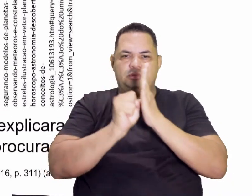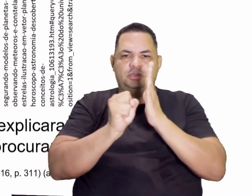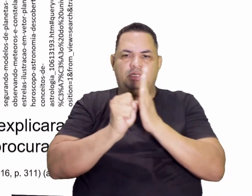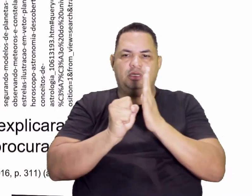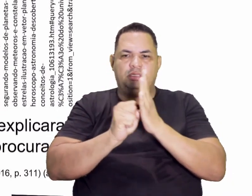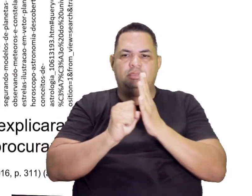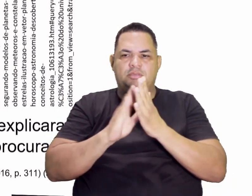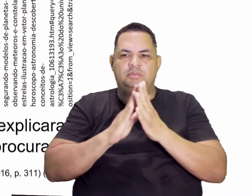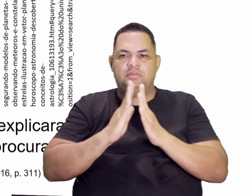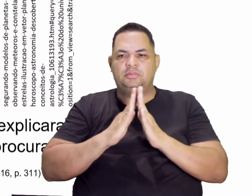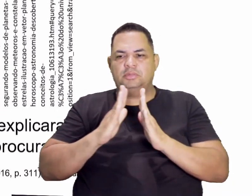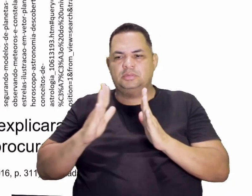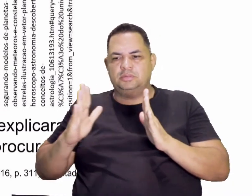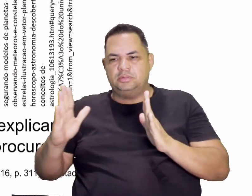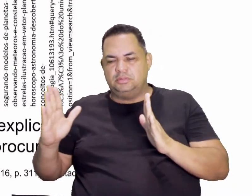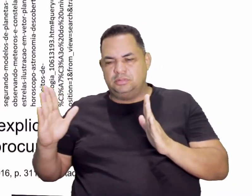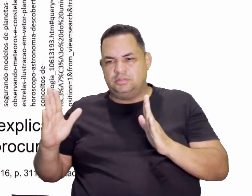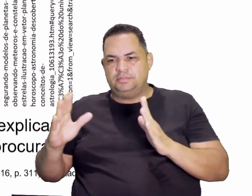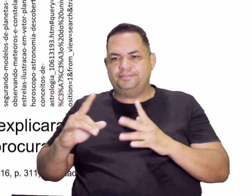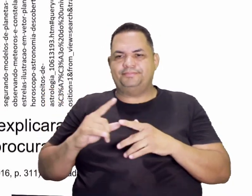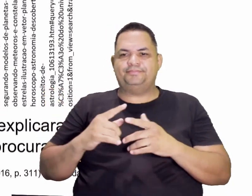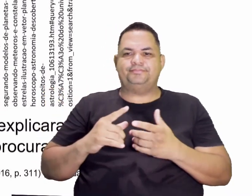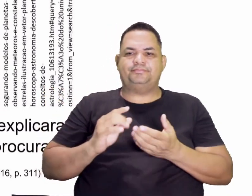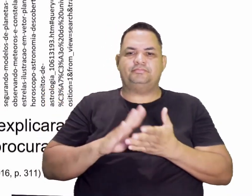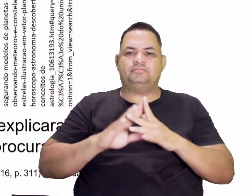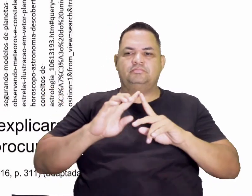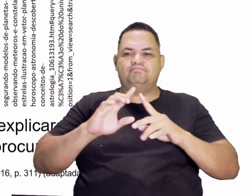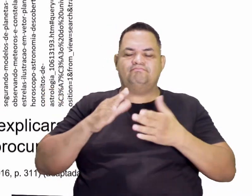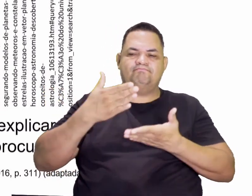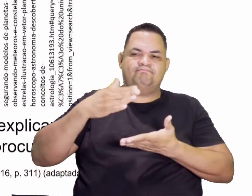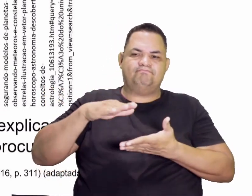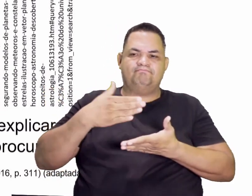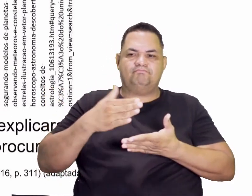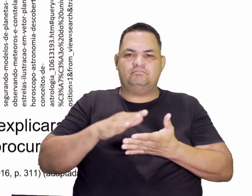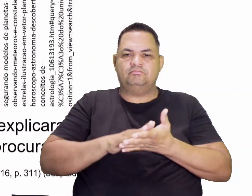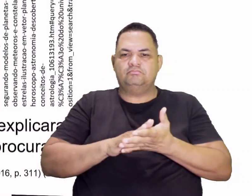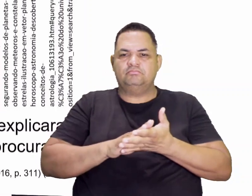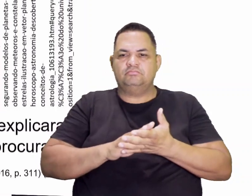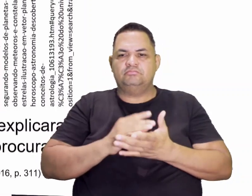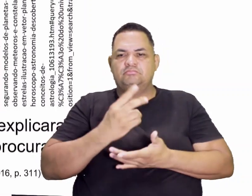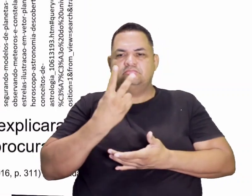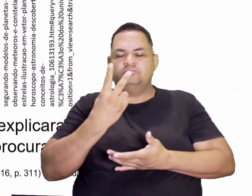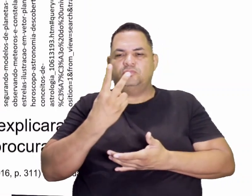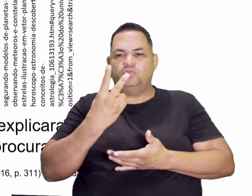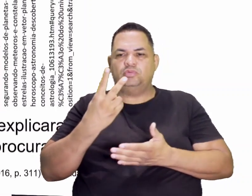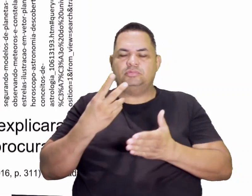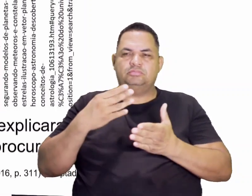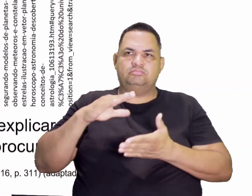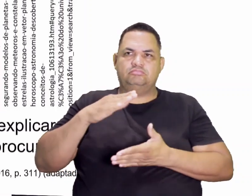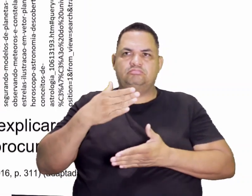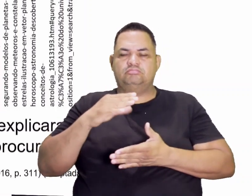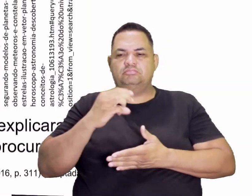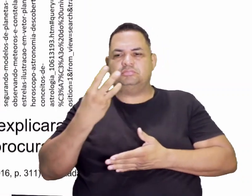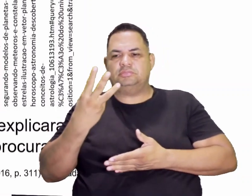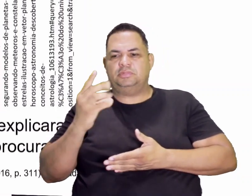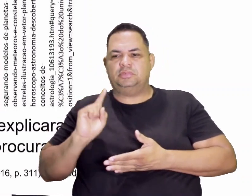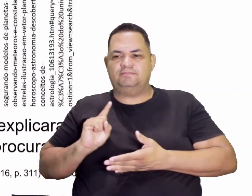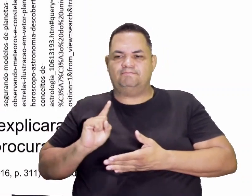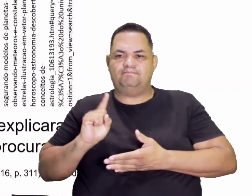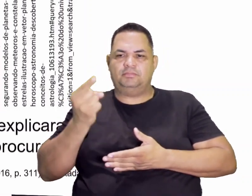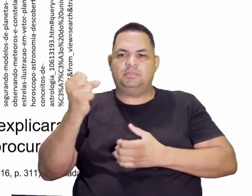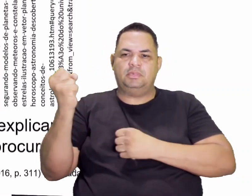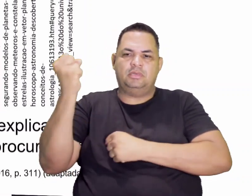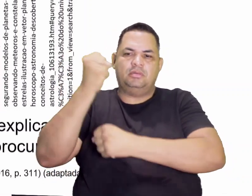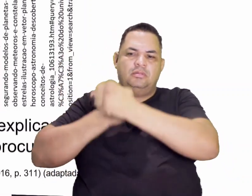aqui sobe. Então, mais ou menos, ó, em 2 a 3 mil aqui, mais ou menos 1,